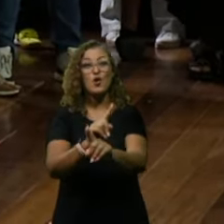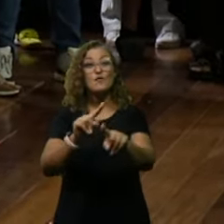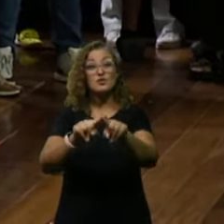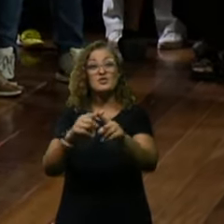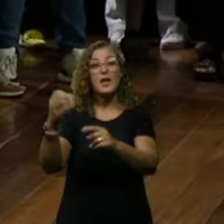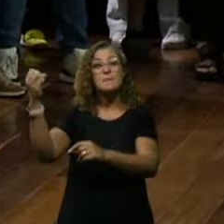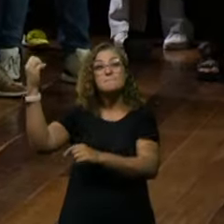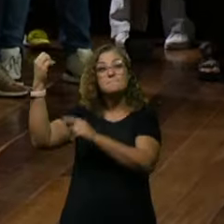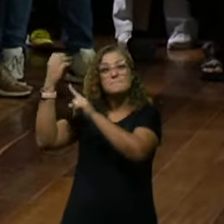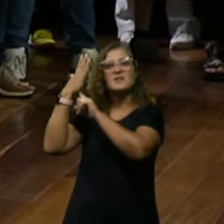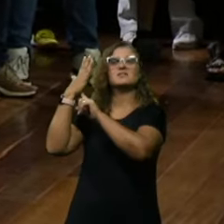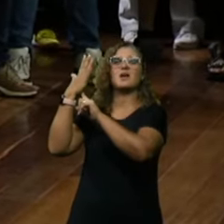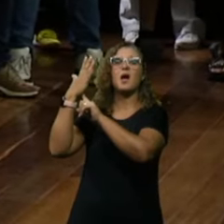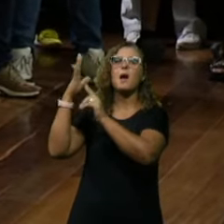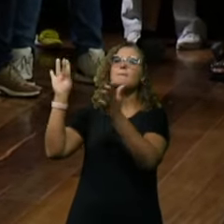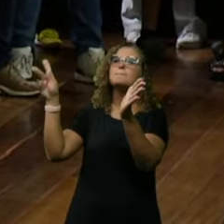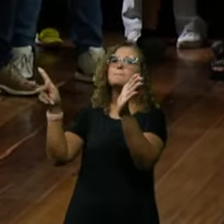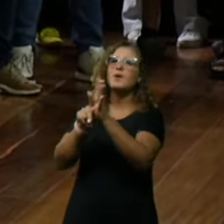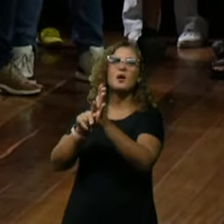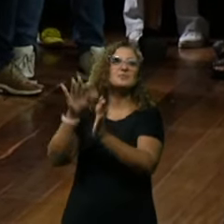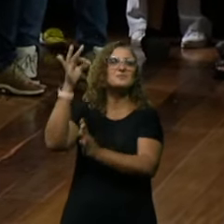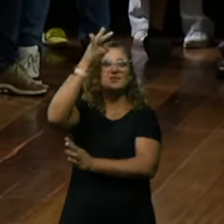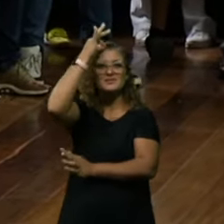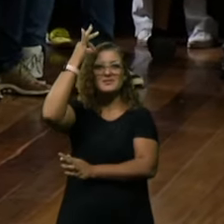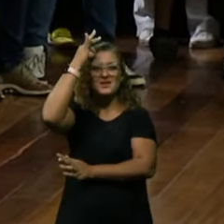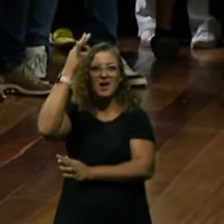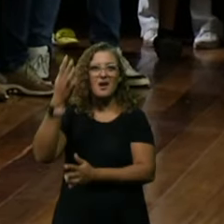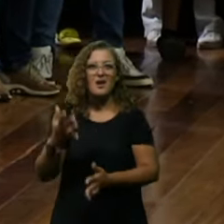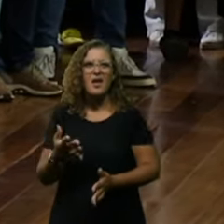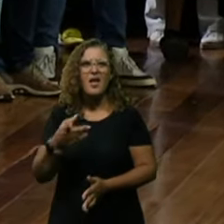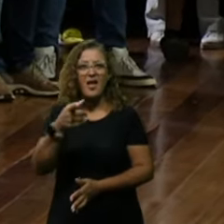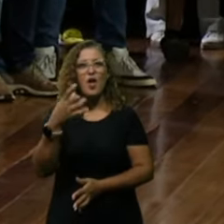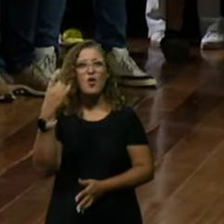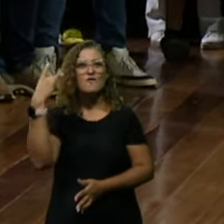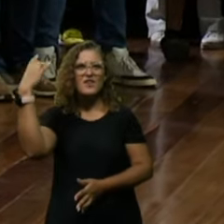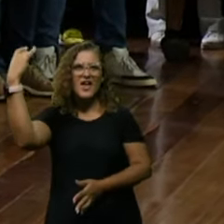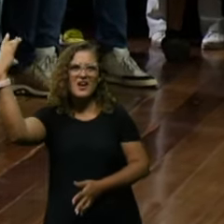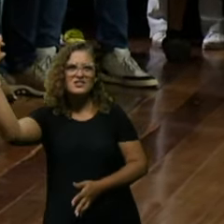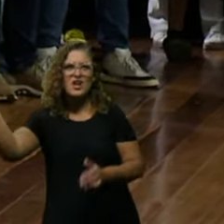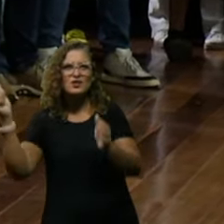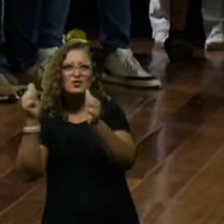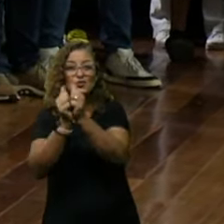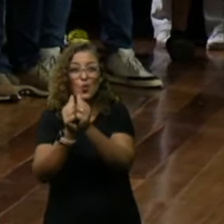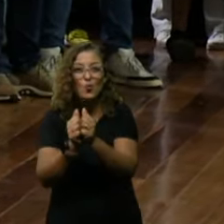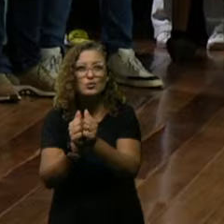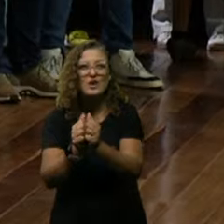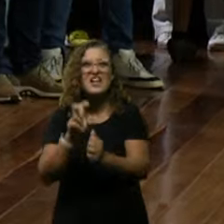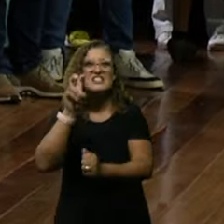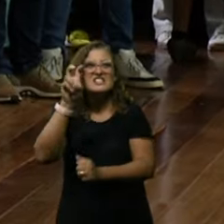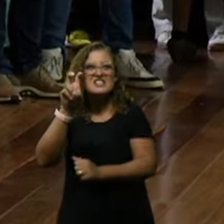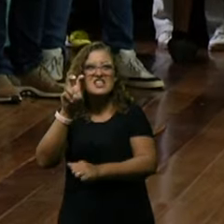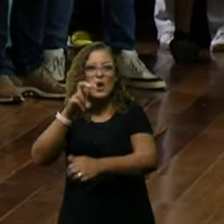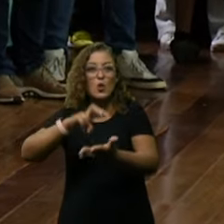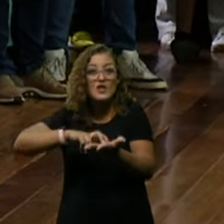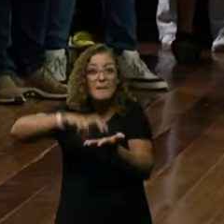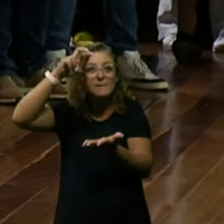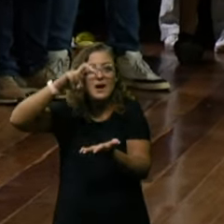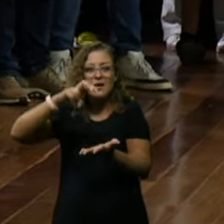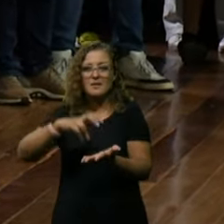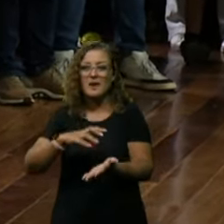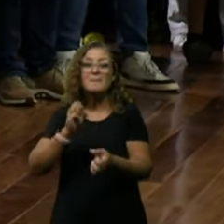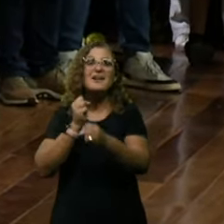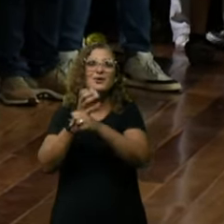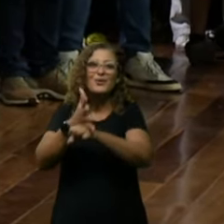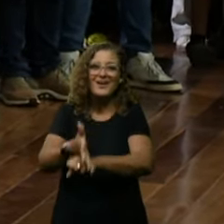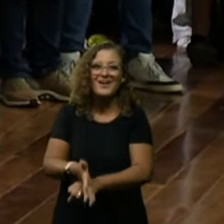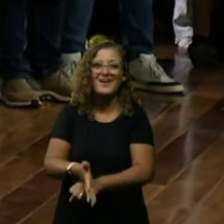viagem com você para Niterói e missionário quando deu 5 horas da manhã eu acordei estava batendo joelho no chão para orar e ficou quase uma hora